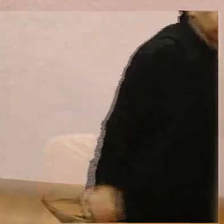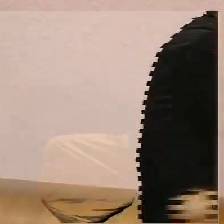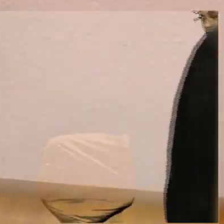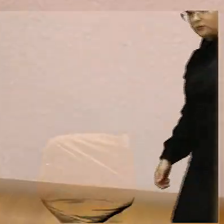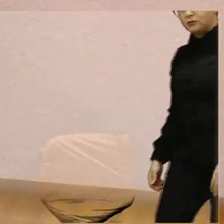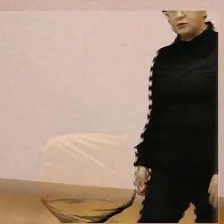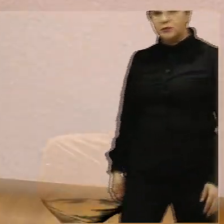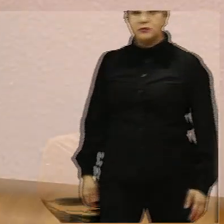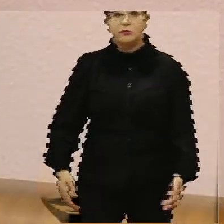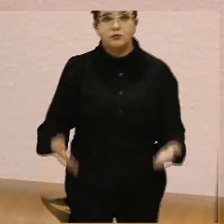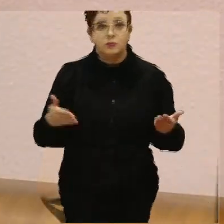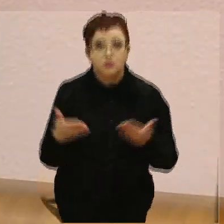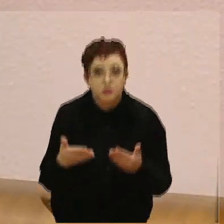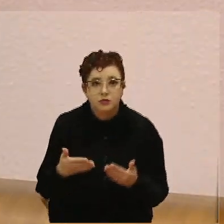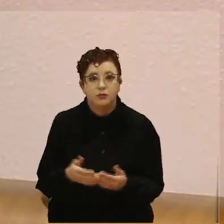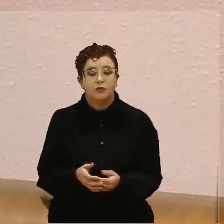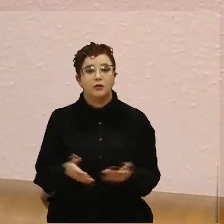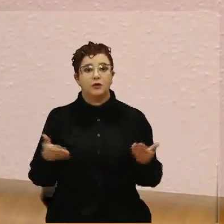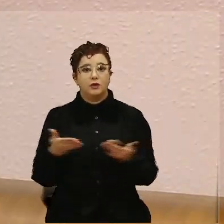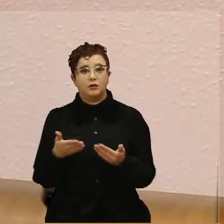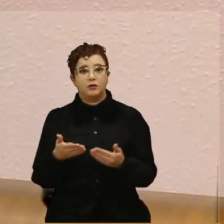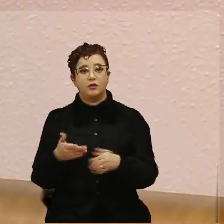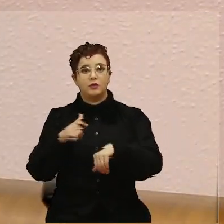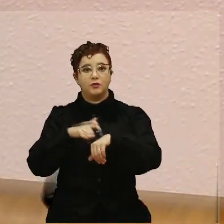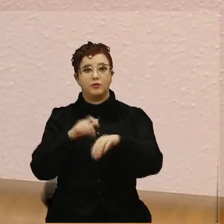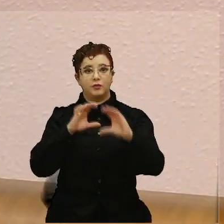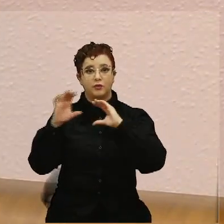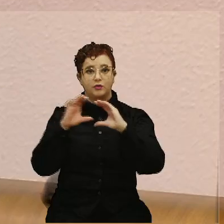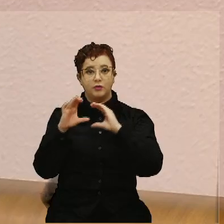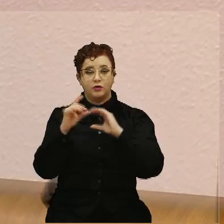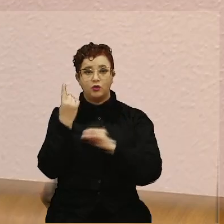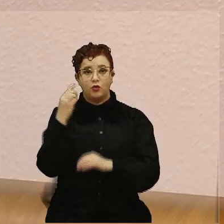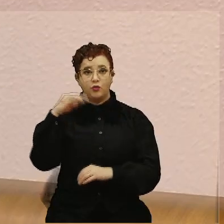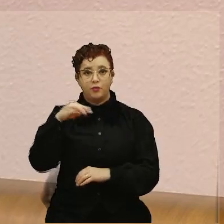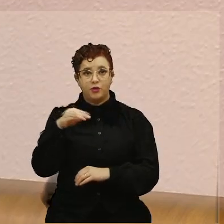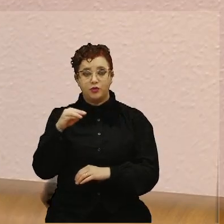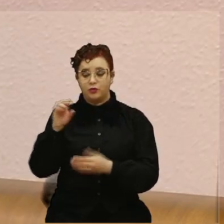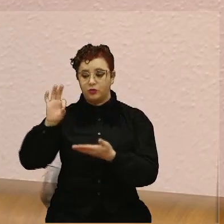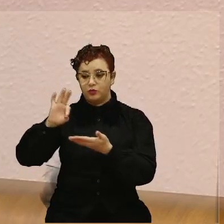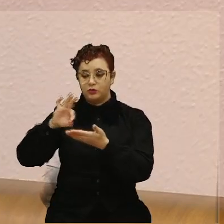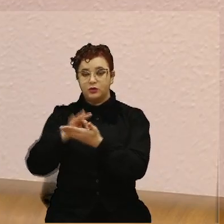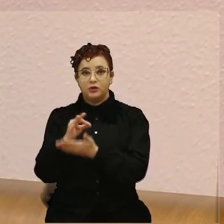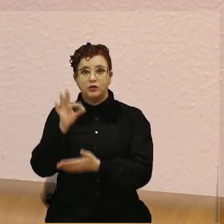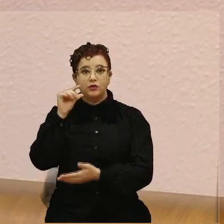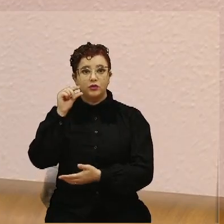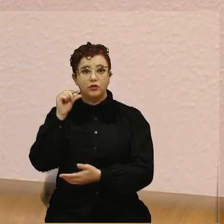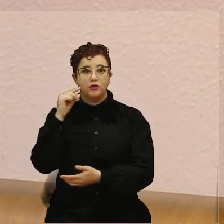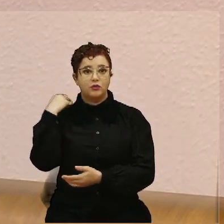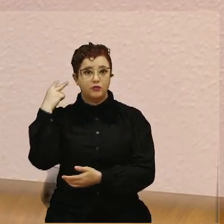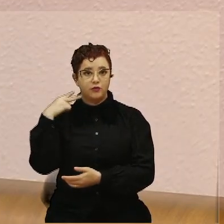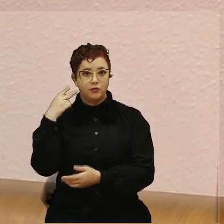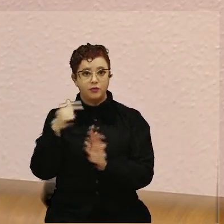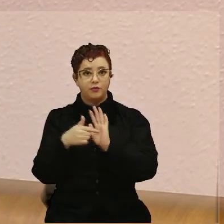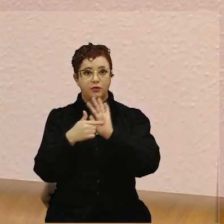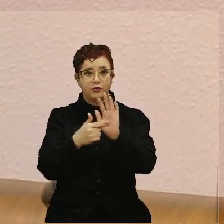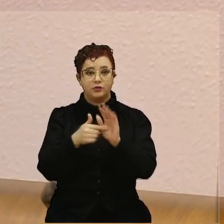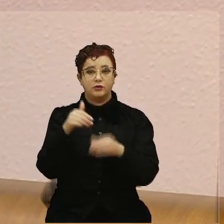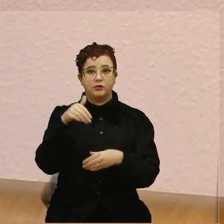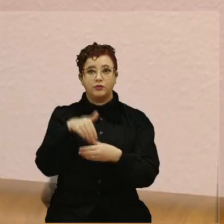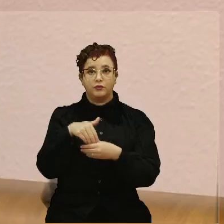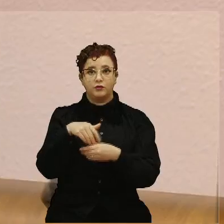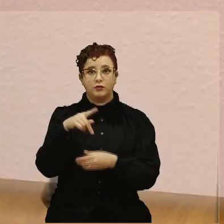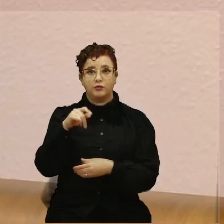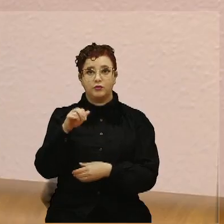espaço das pequenas comunicações. Peço a palavra. Pelo tempo de 1 minuto por vereador inscrito. Peço a palavra, senhor presidente. Para apresentação de votos de pesar, Peço a palavra.